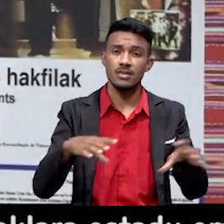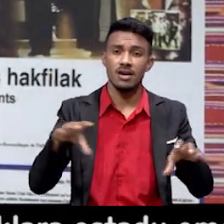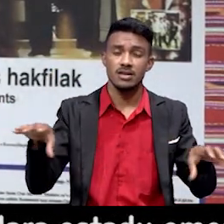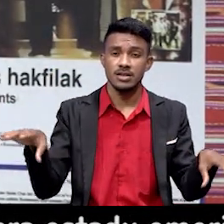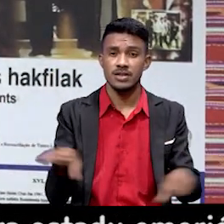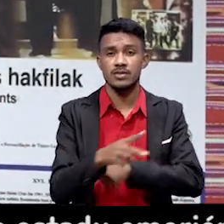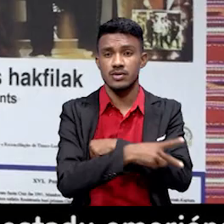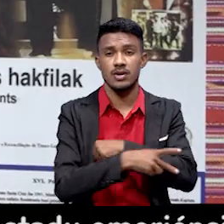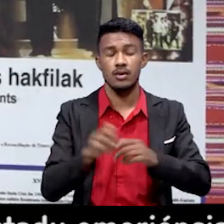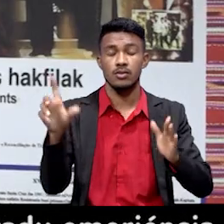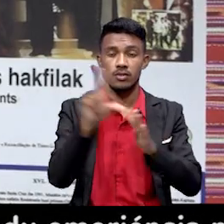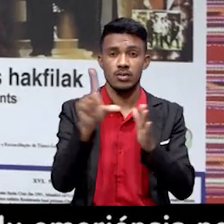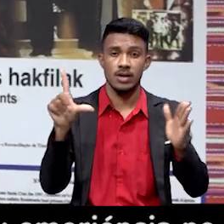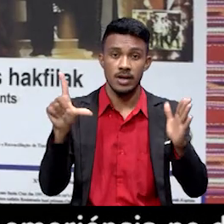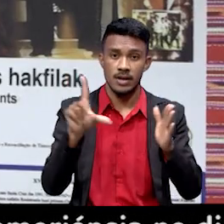para